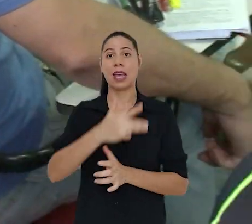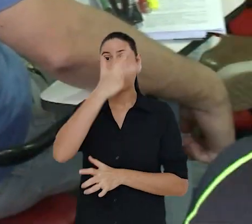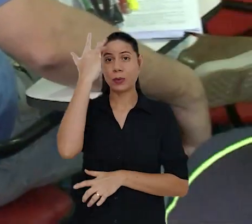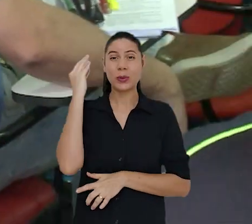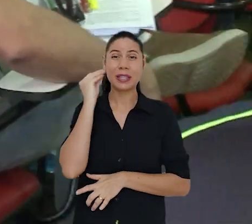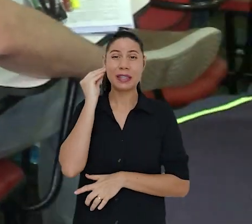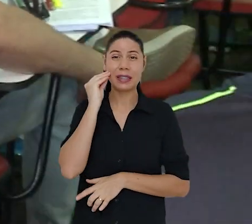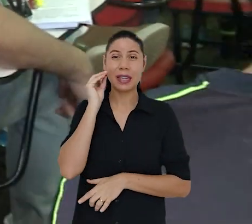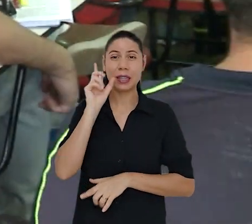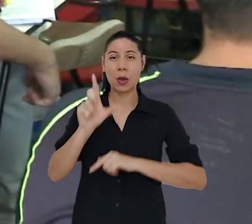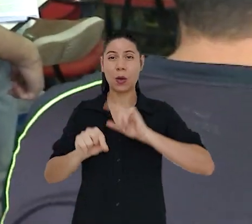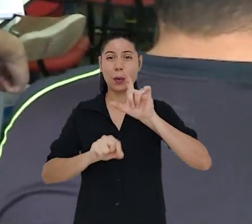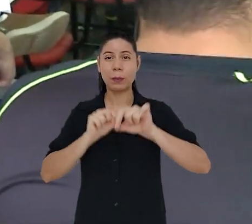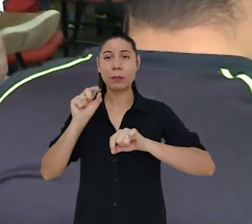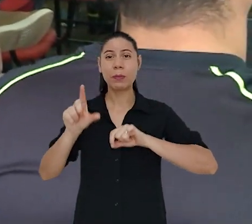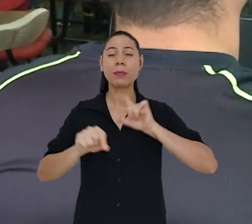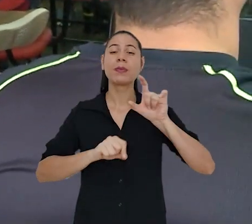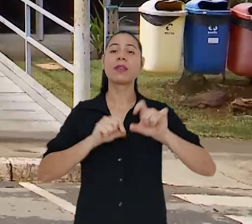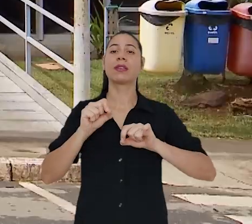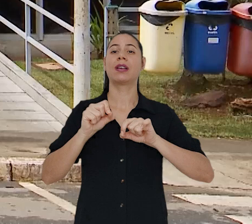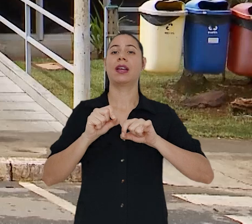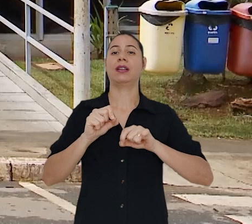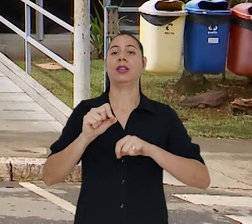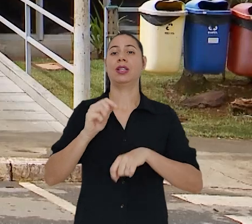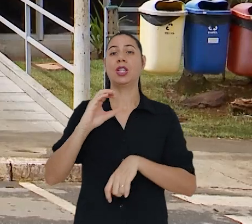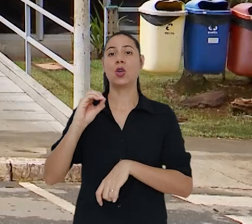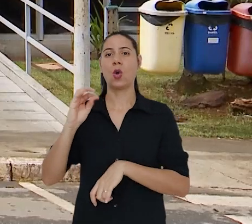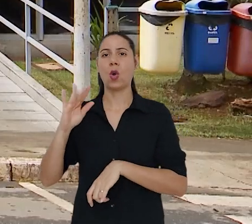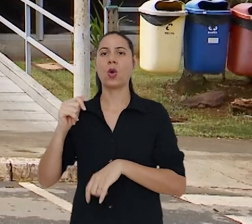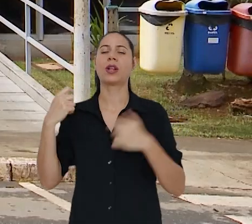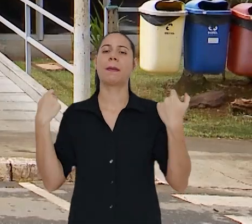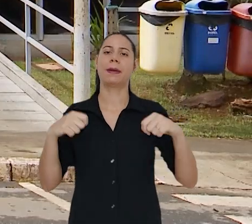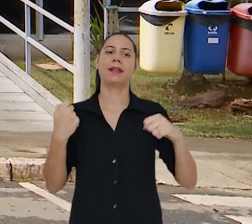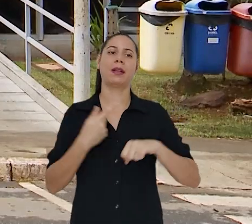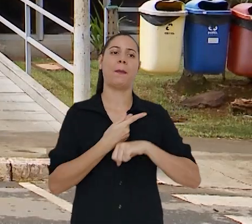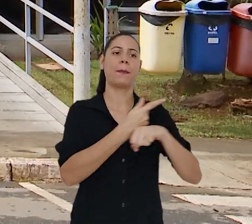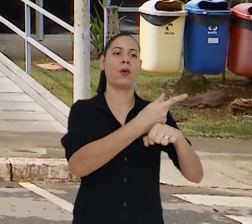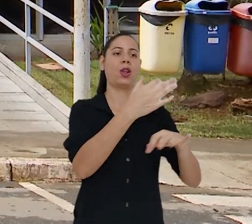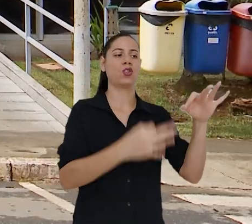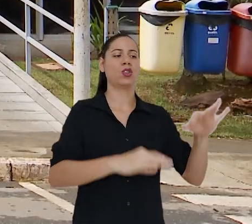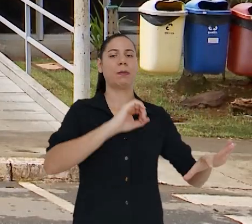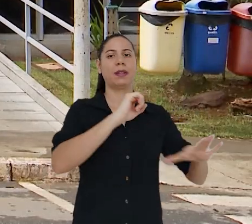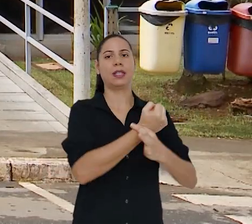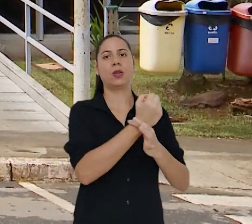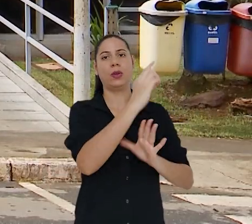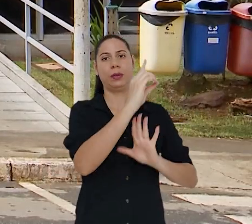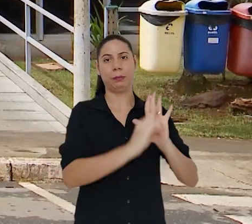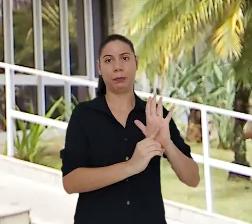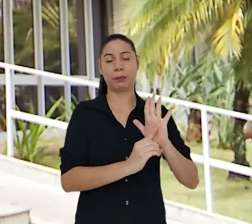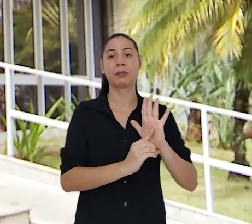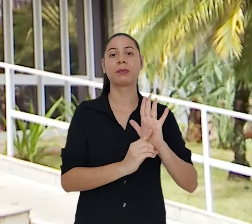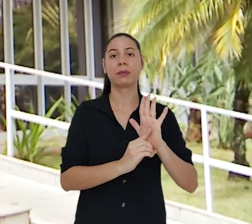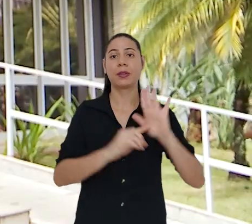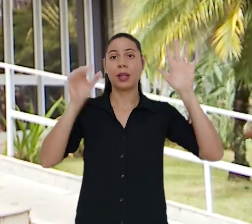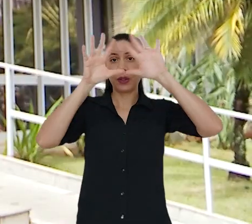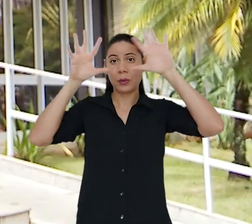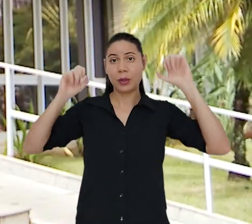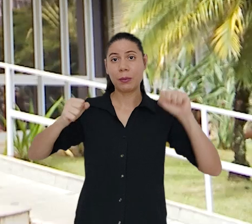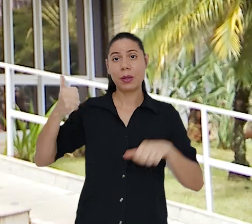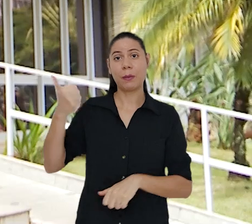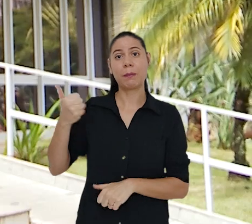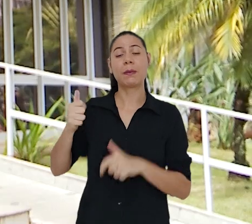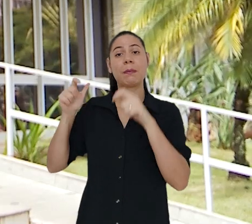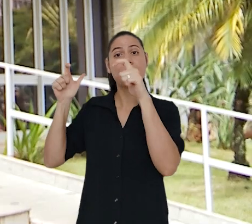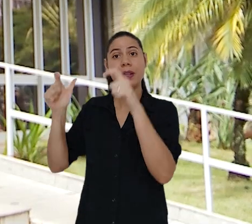de processos seletivos com cotas raciais, muitas vezes precisa recorrer à justiça para assegurar o direito. No Tribunal